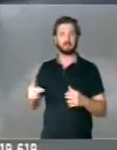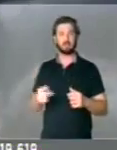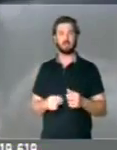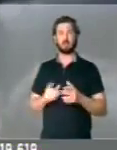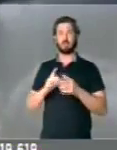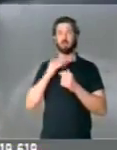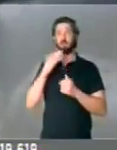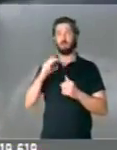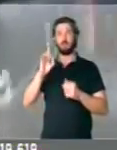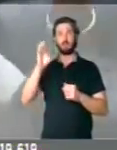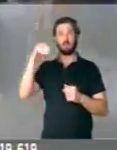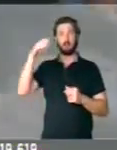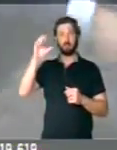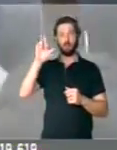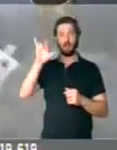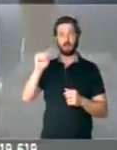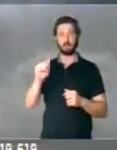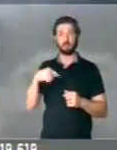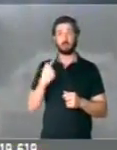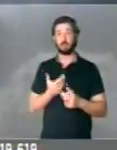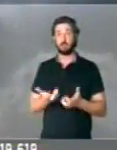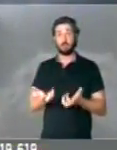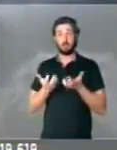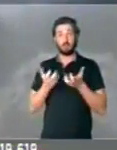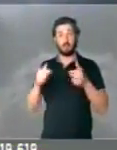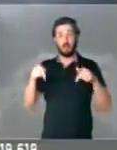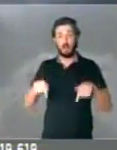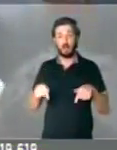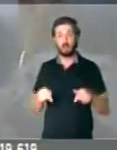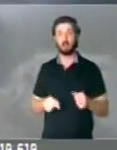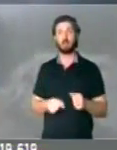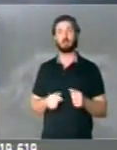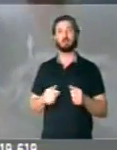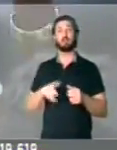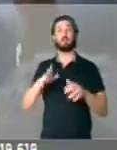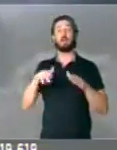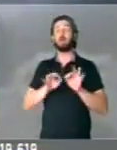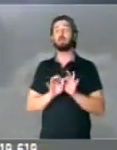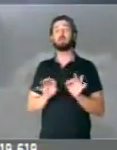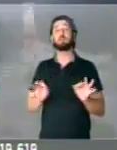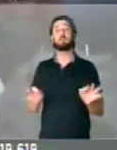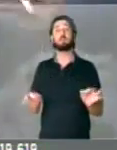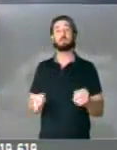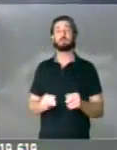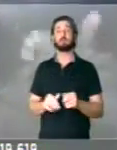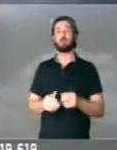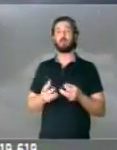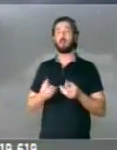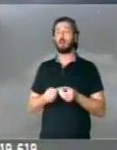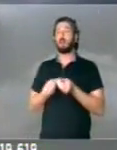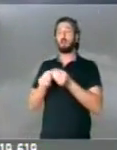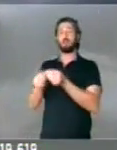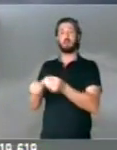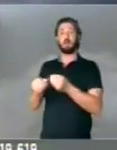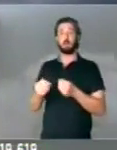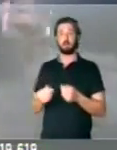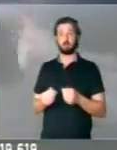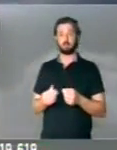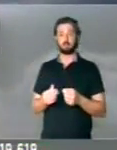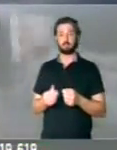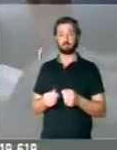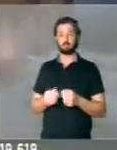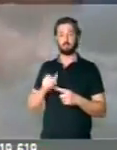pela democracia. E o que nós estamos querendo fazer aqui é pura e simplesmente conceder a eles, com